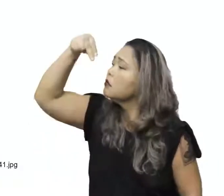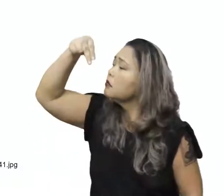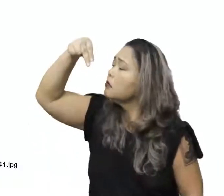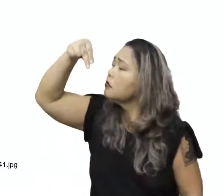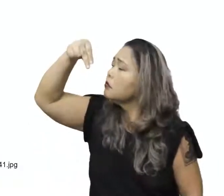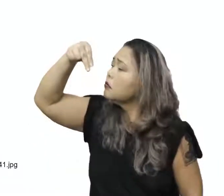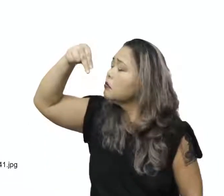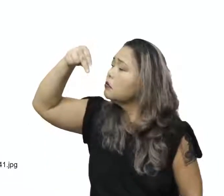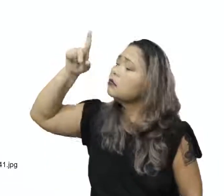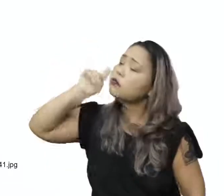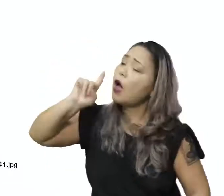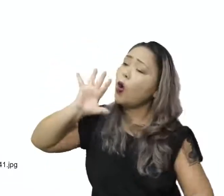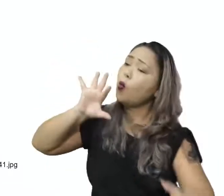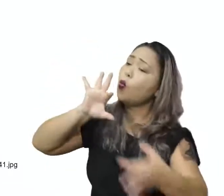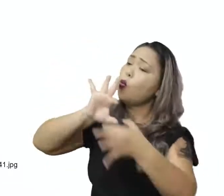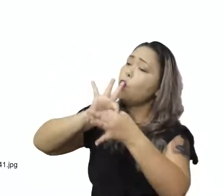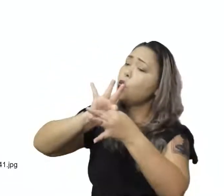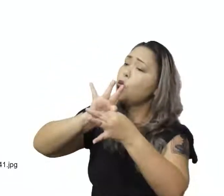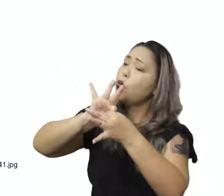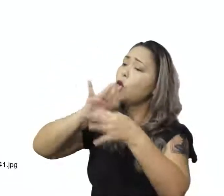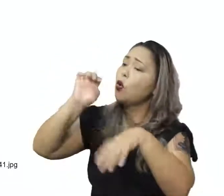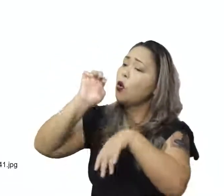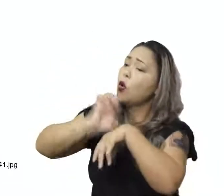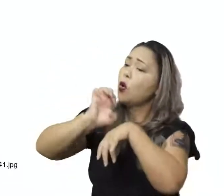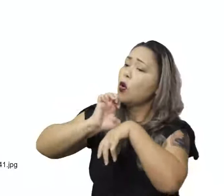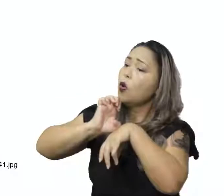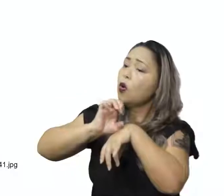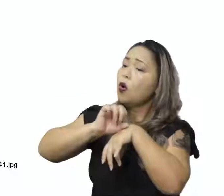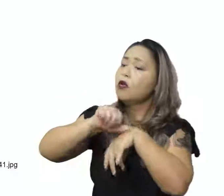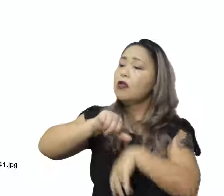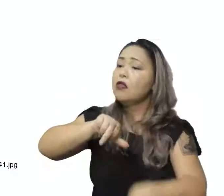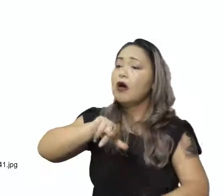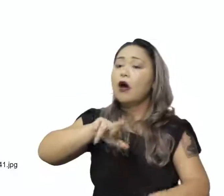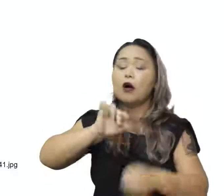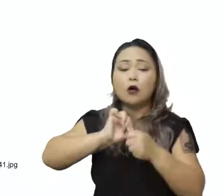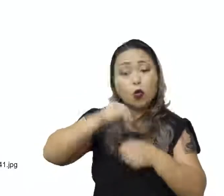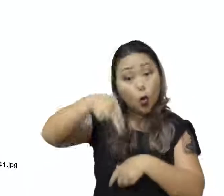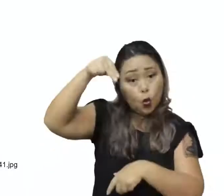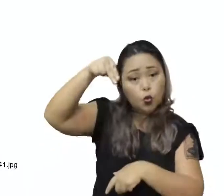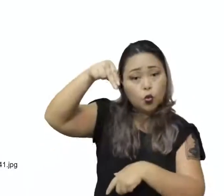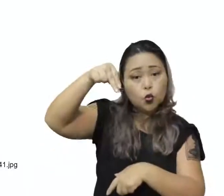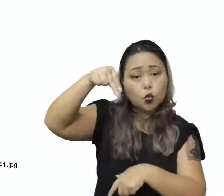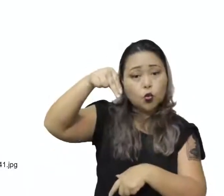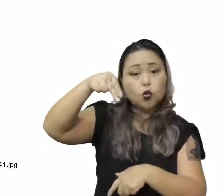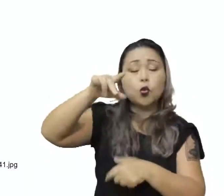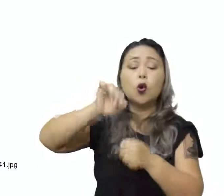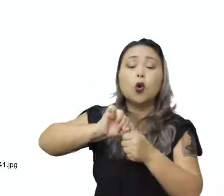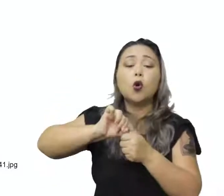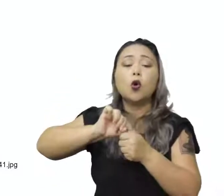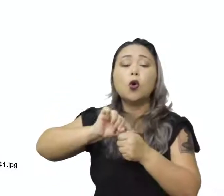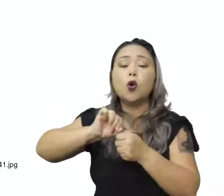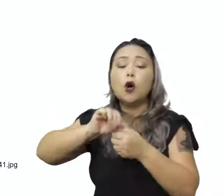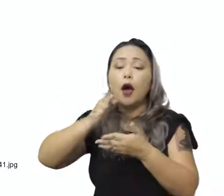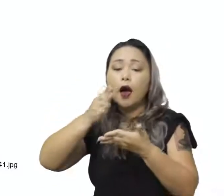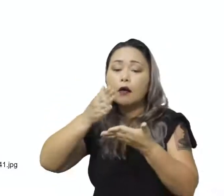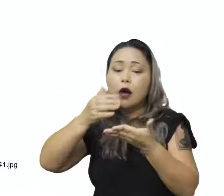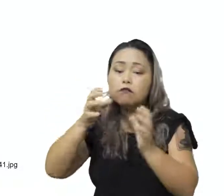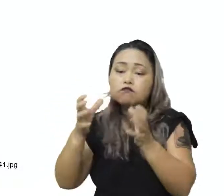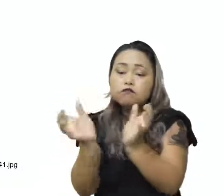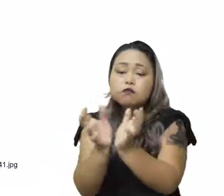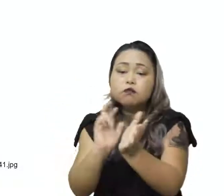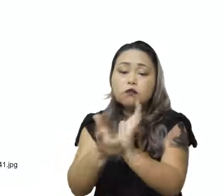Norte, Estado da União, Estado da Confederação. Norte, Partido